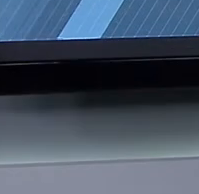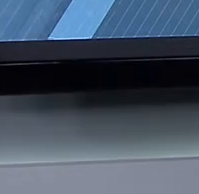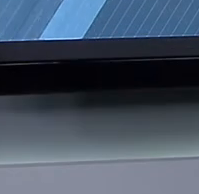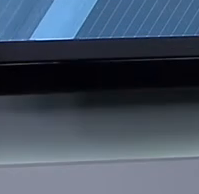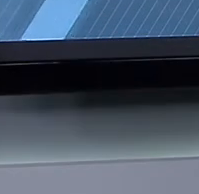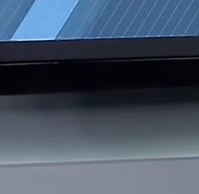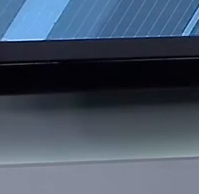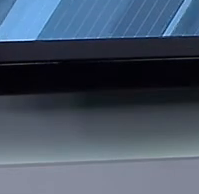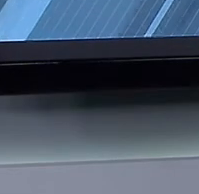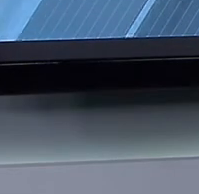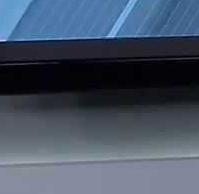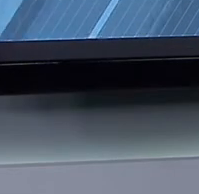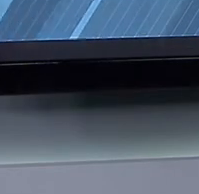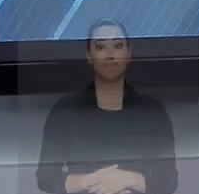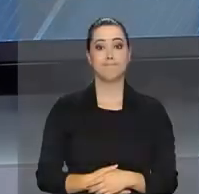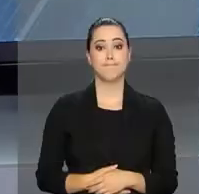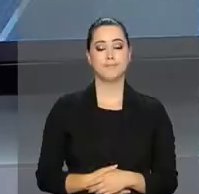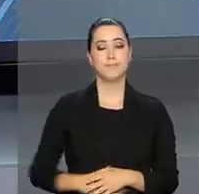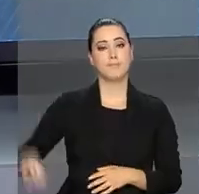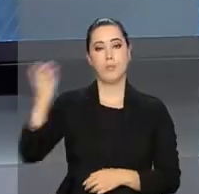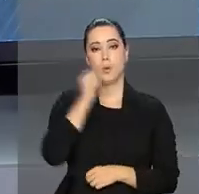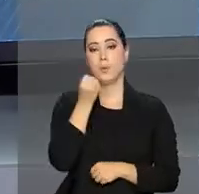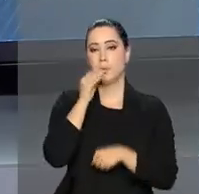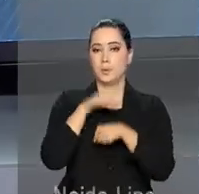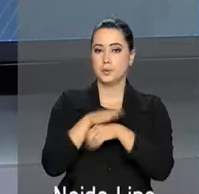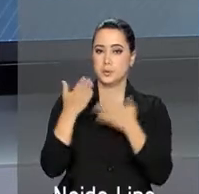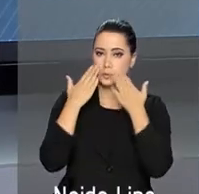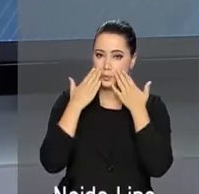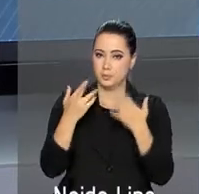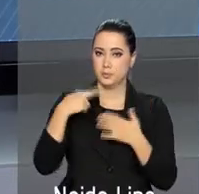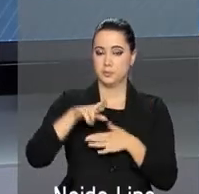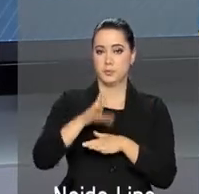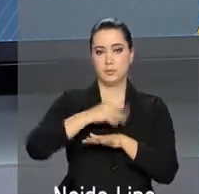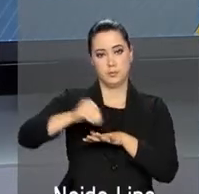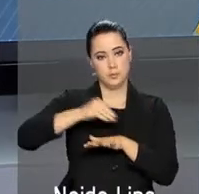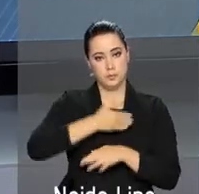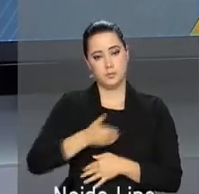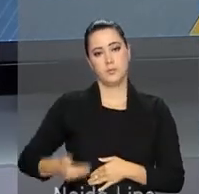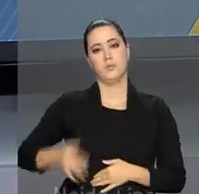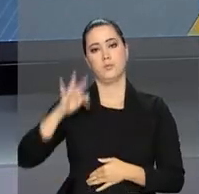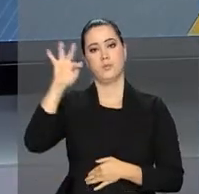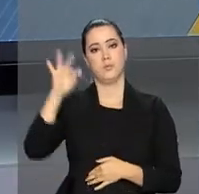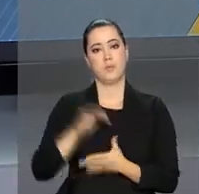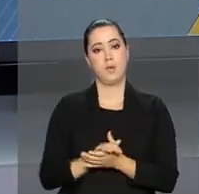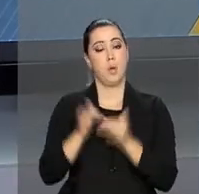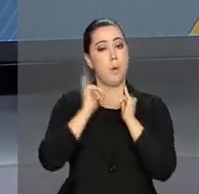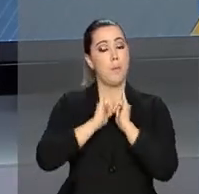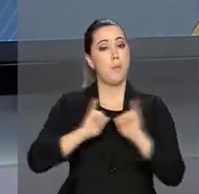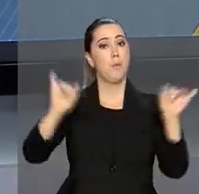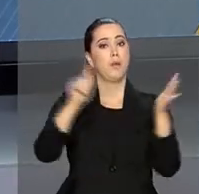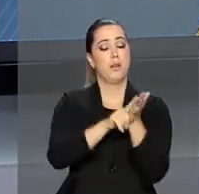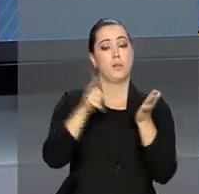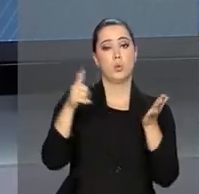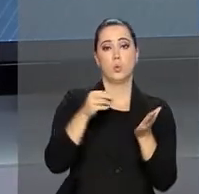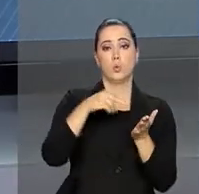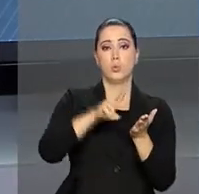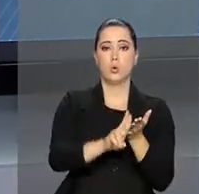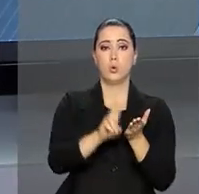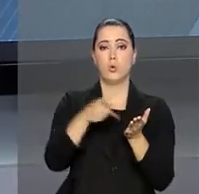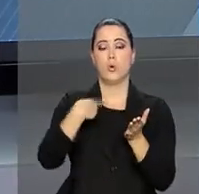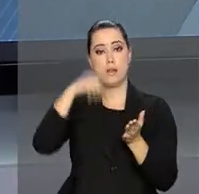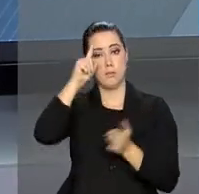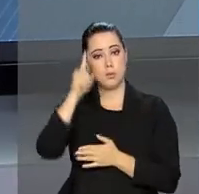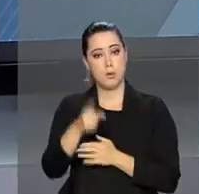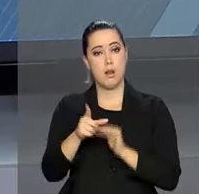olá boa noite começa agora o repórter nbr com as notícias do governo federal publicado no diário oficial da união decreto